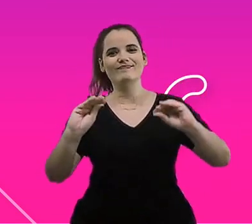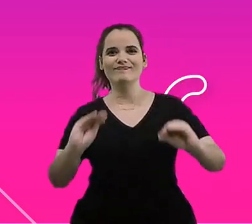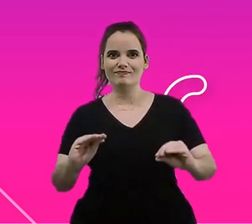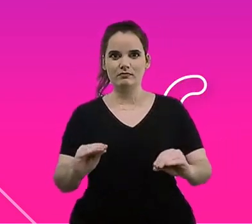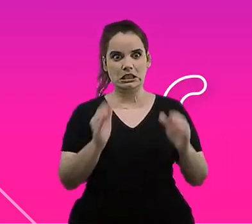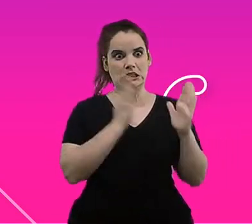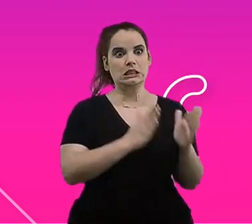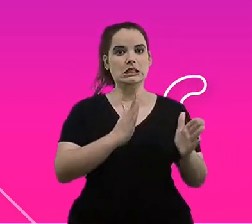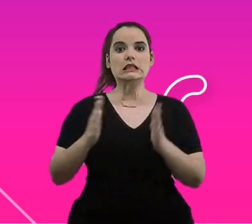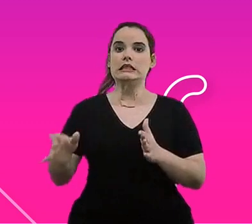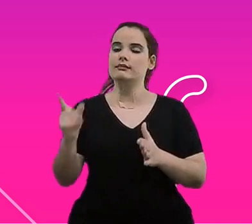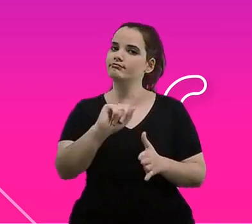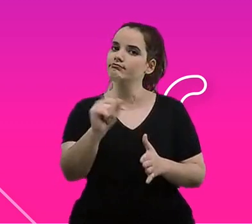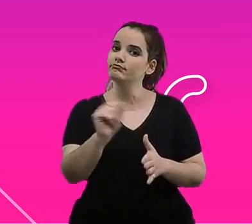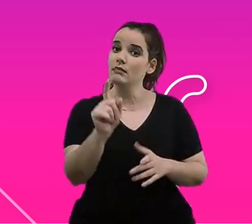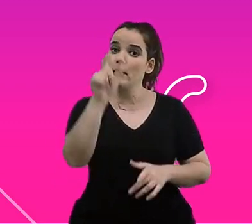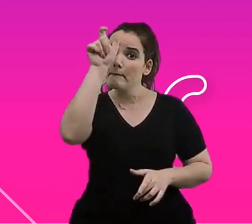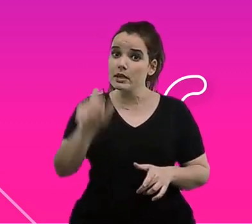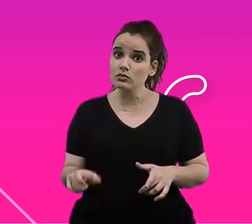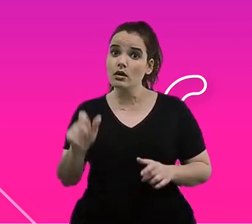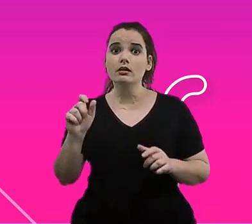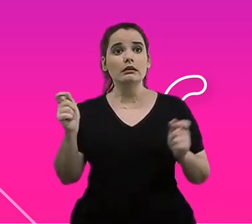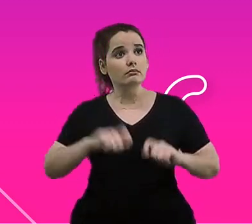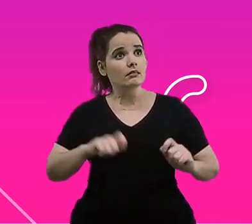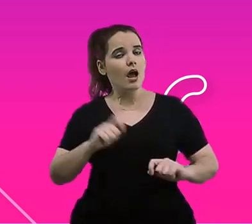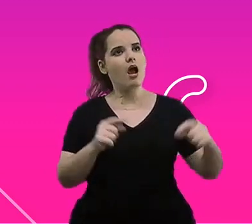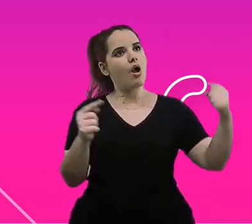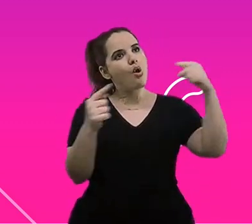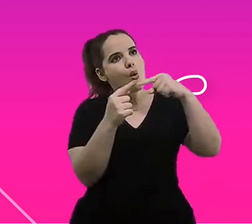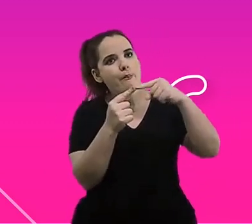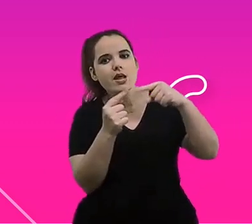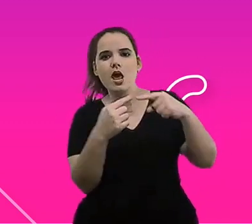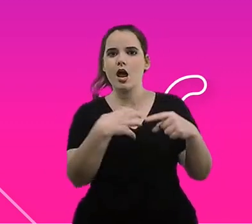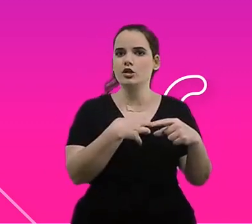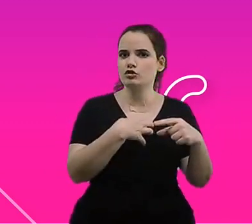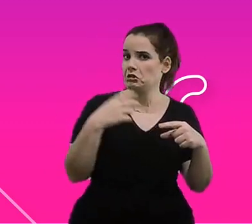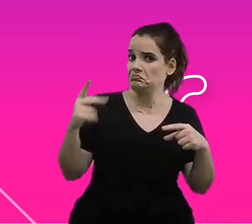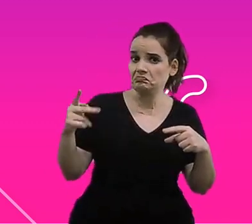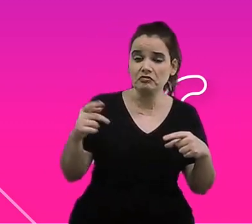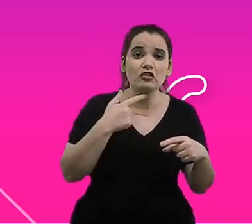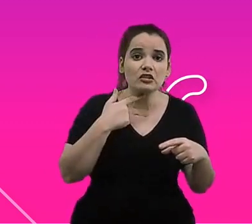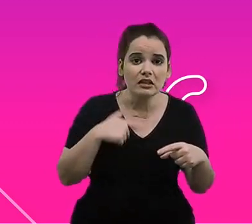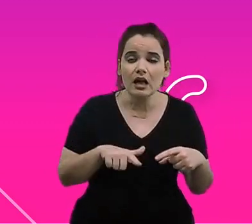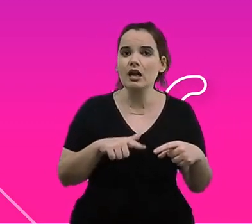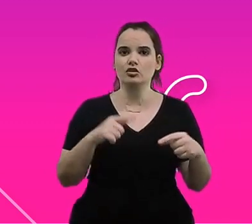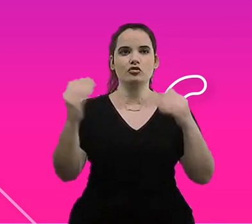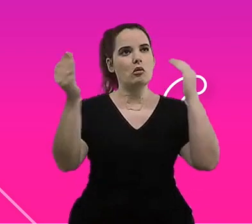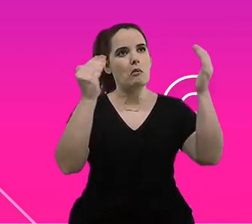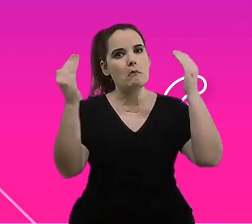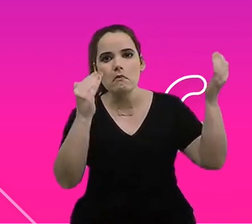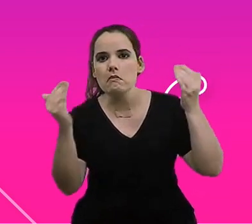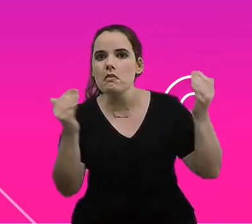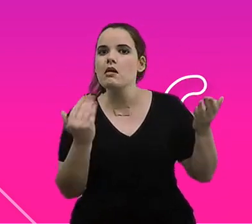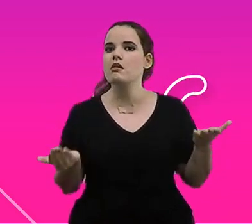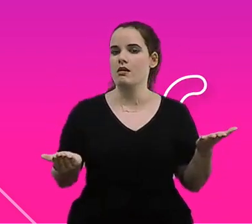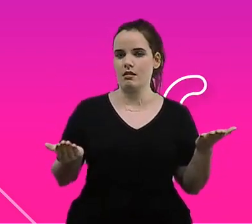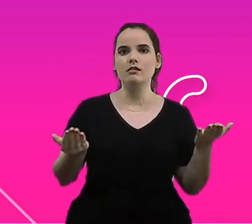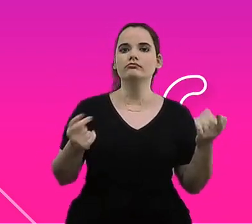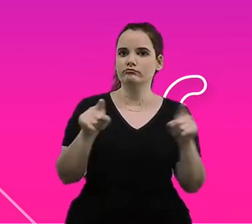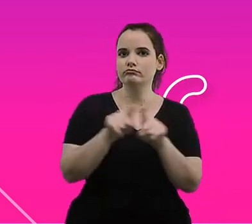Boa tarde a todos. Eu sou Ilusca, trabalho como gerente de inovação, monitoramento e avaliação da